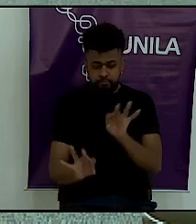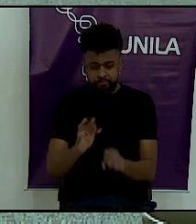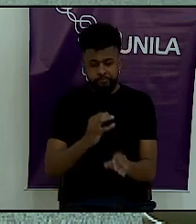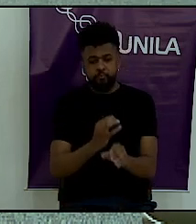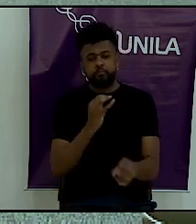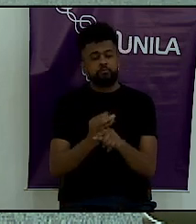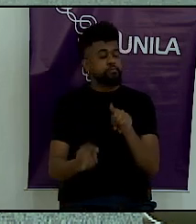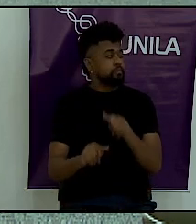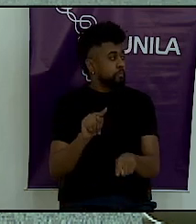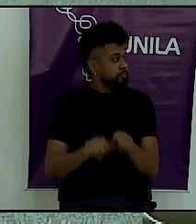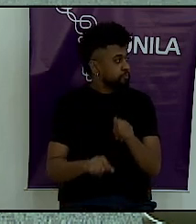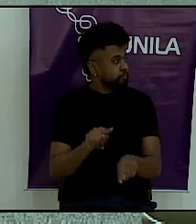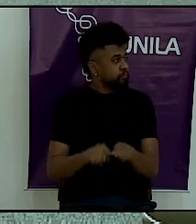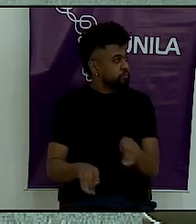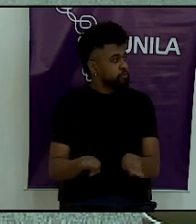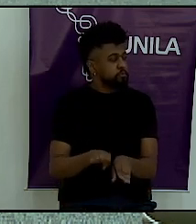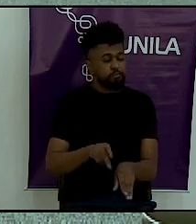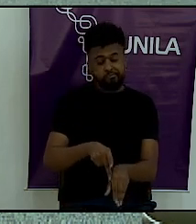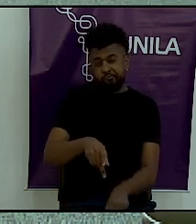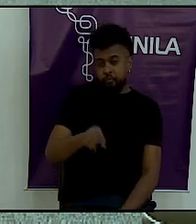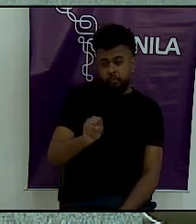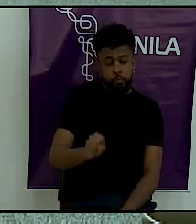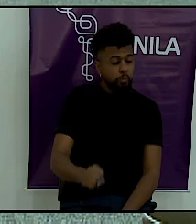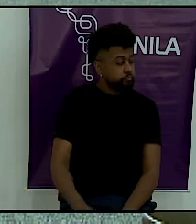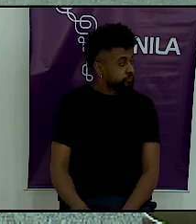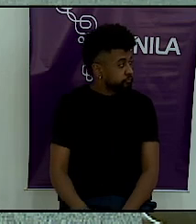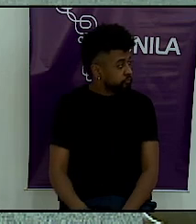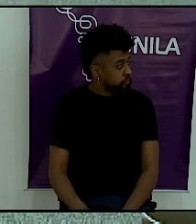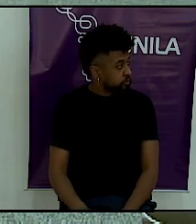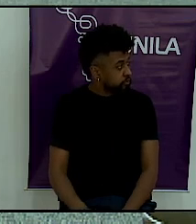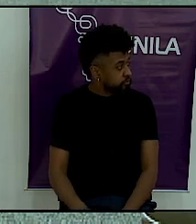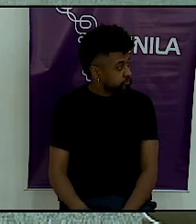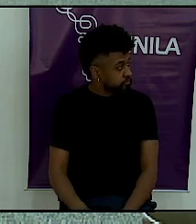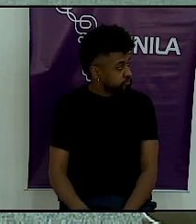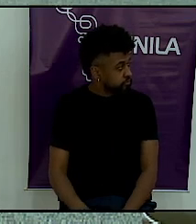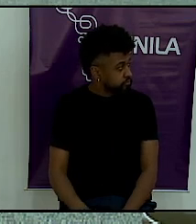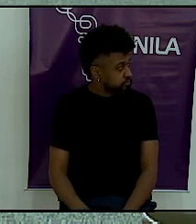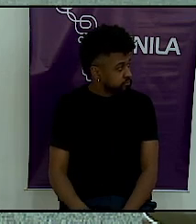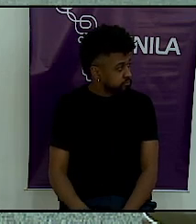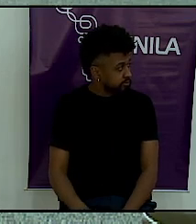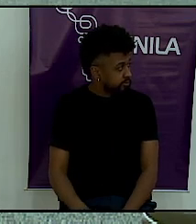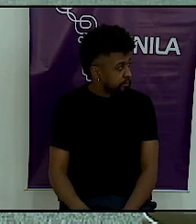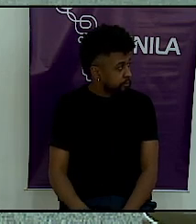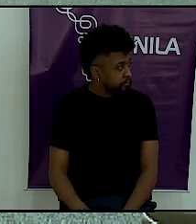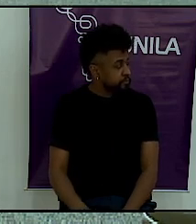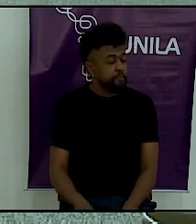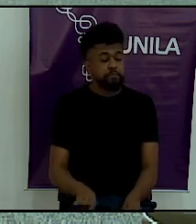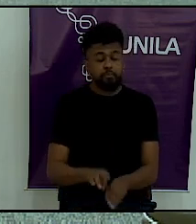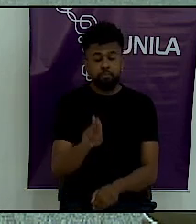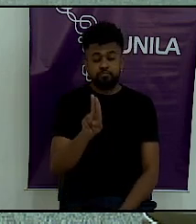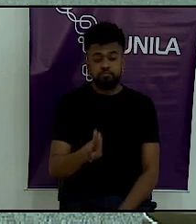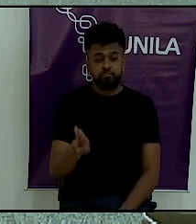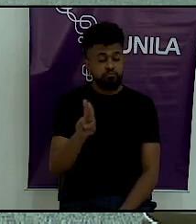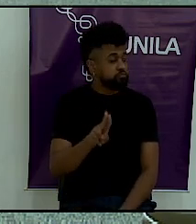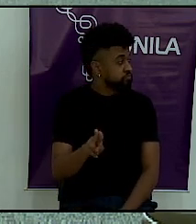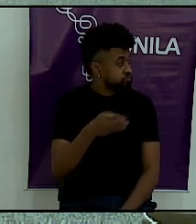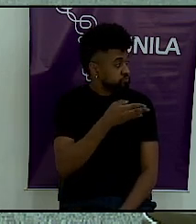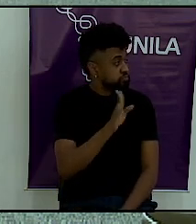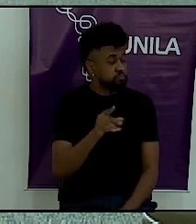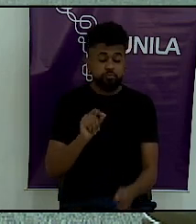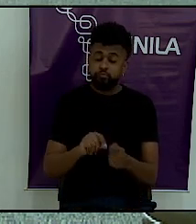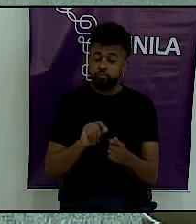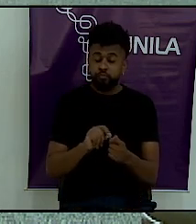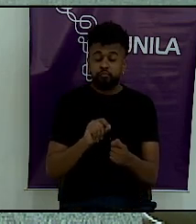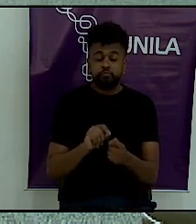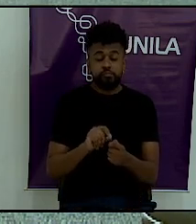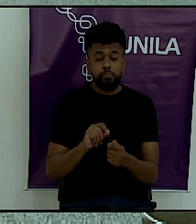a pós-graduação do PPG ICI, né? E, claro, a utilização do kit mola já vem sendo feita de